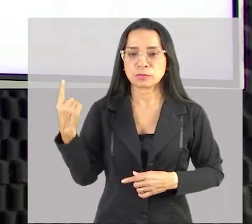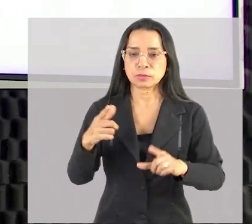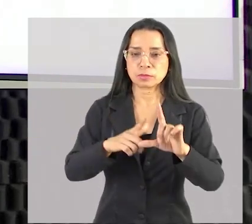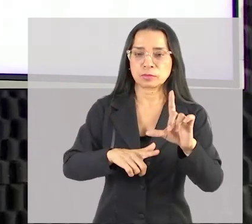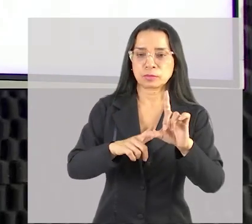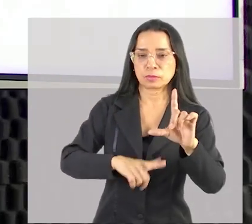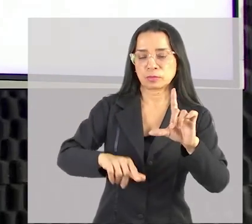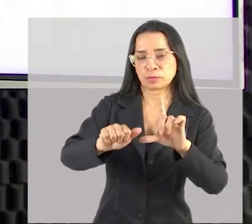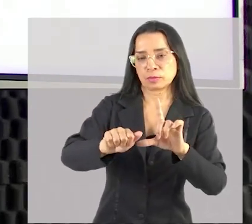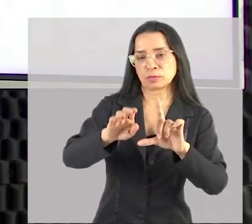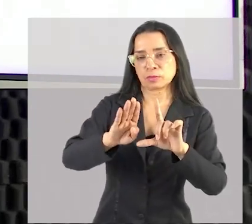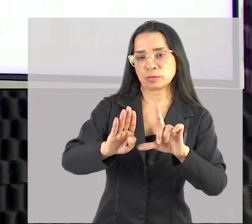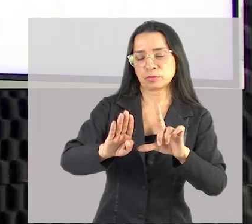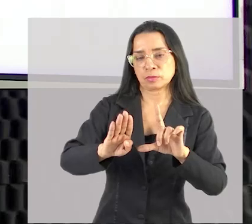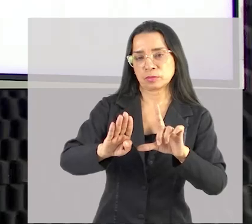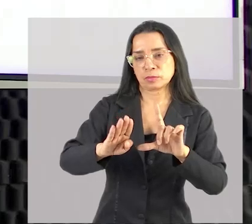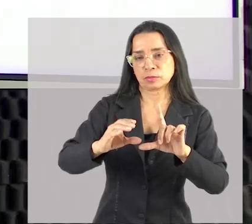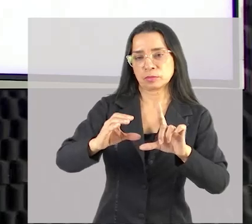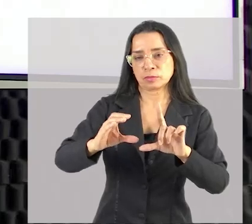neutralização,